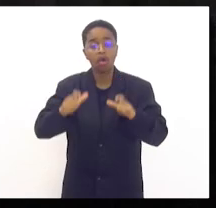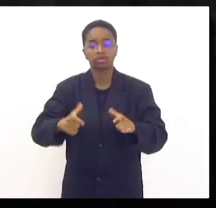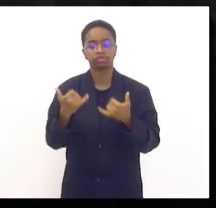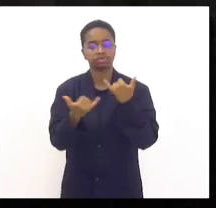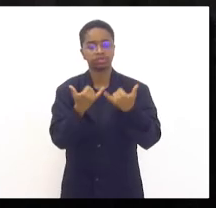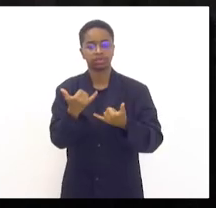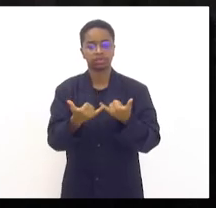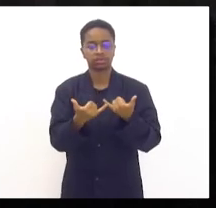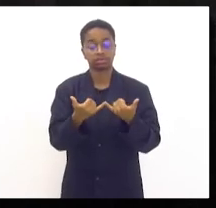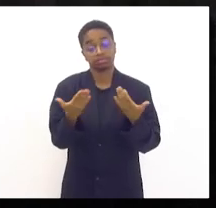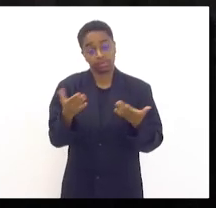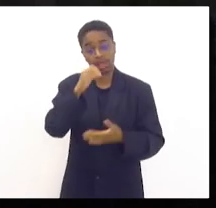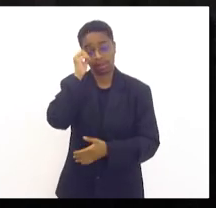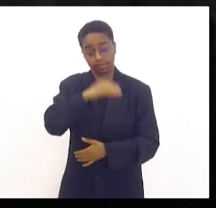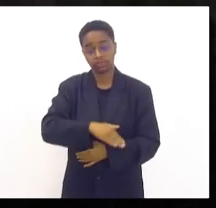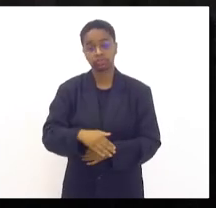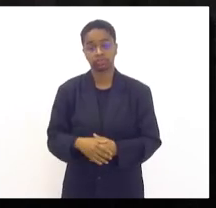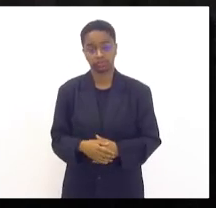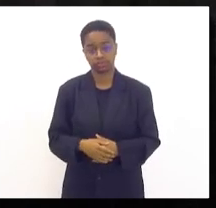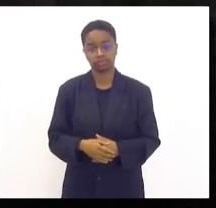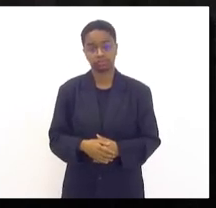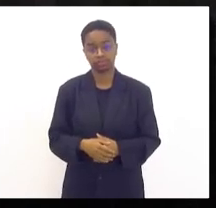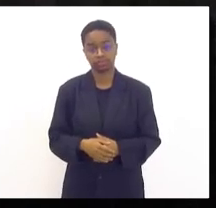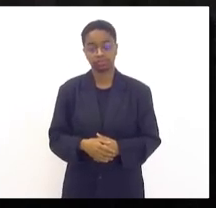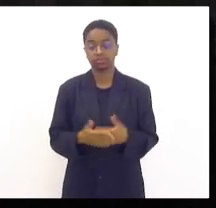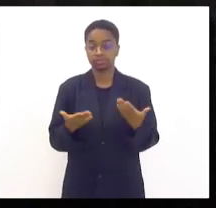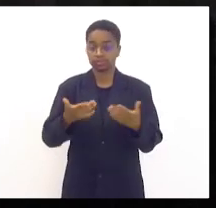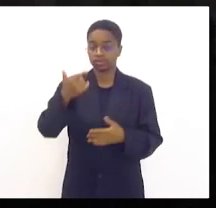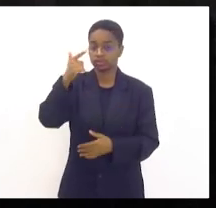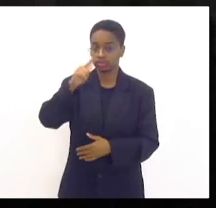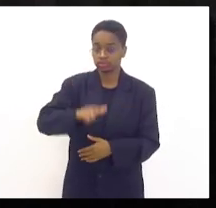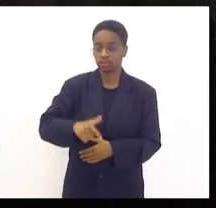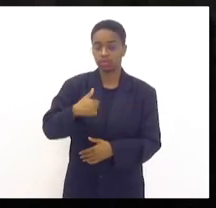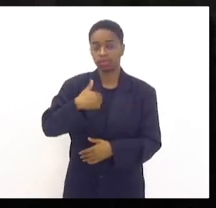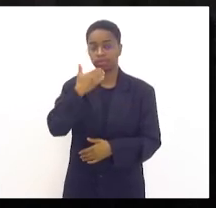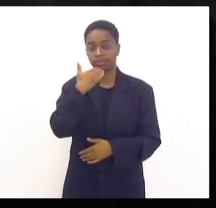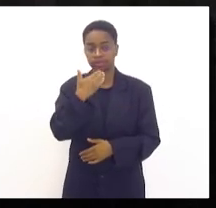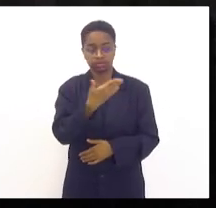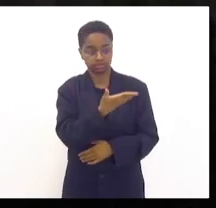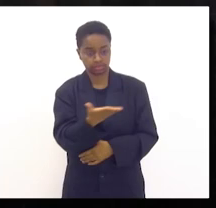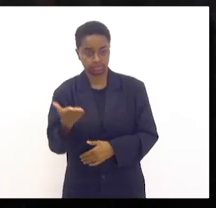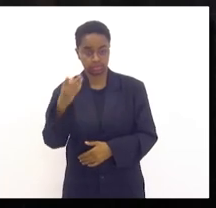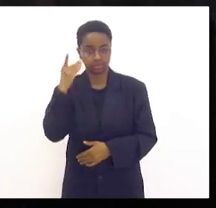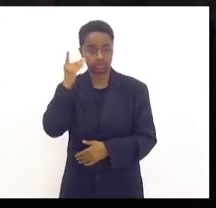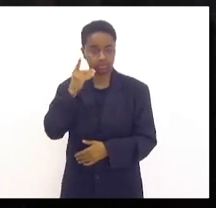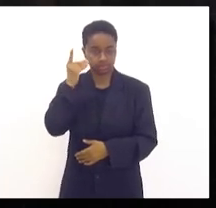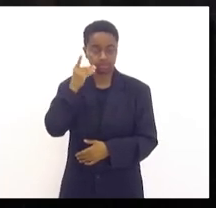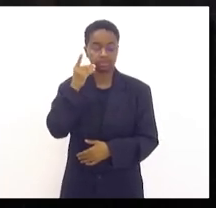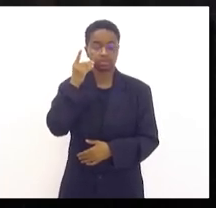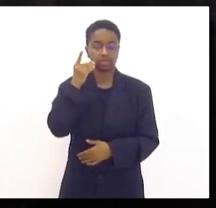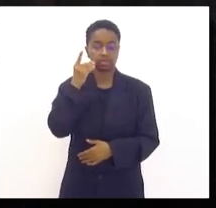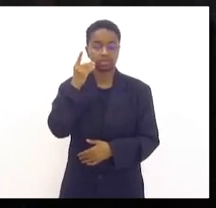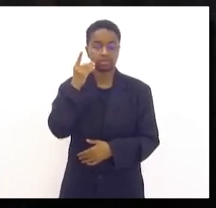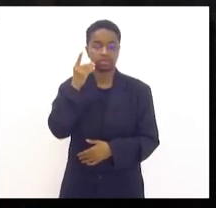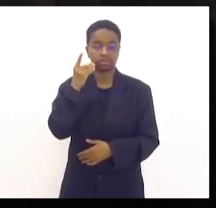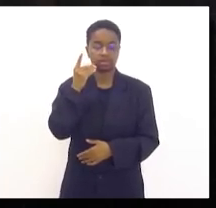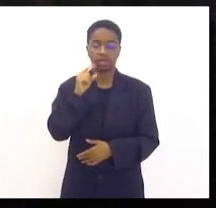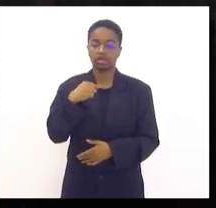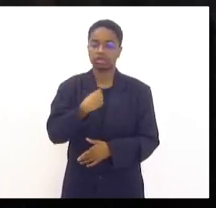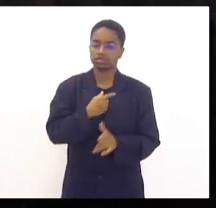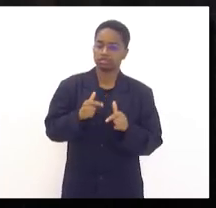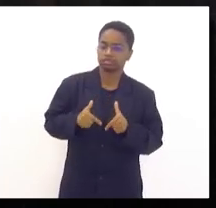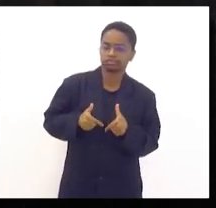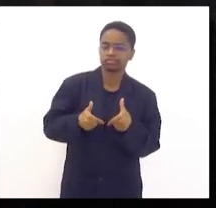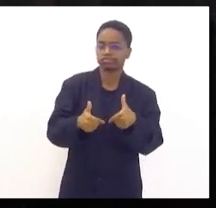Então, isso é um absurdo. Então, mais uma vez aqui, eu venho pedir aos nobres colegas que a gente pode intensificar,